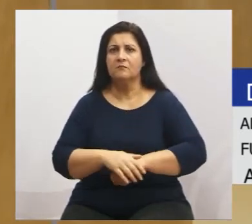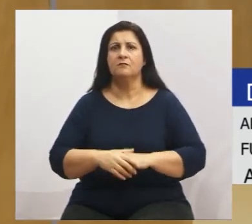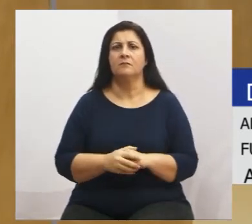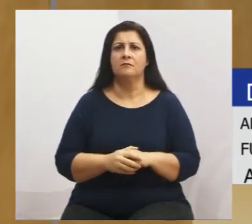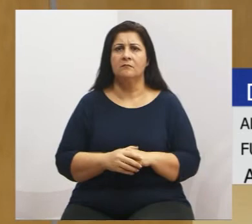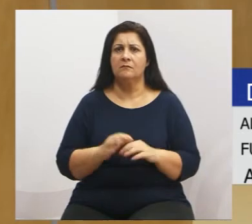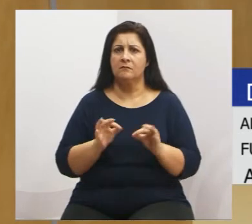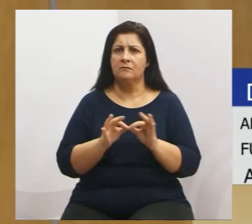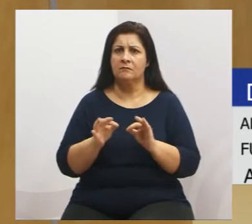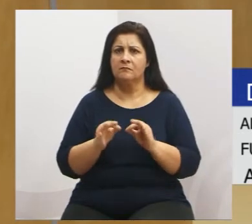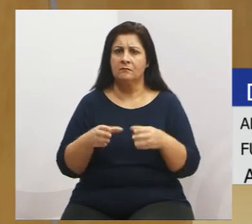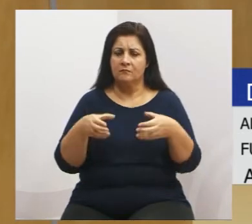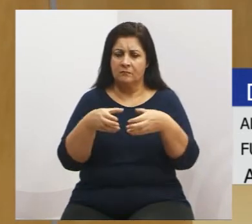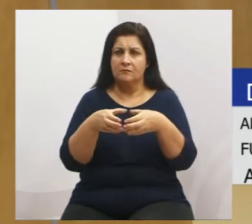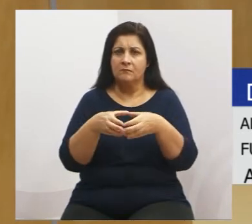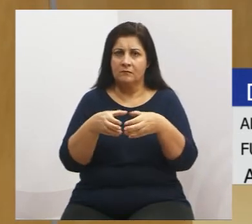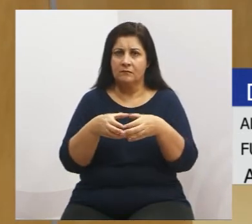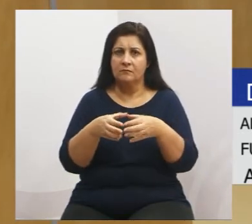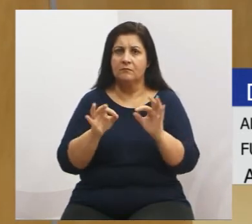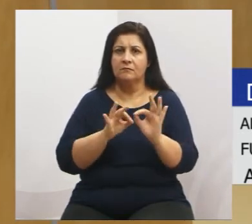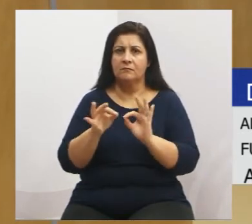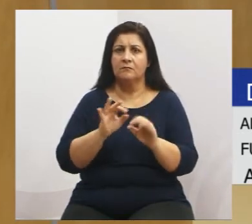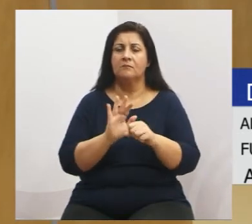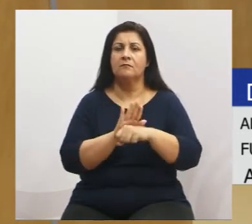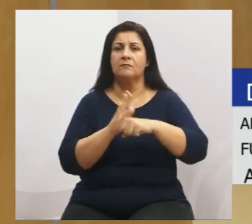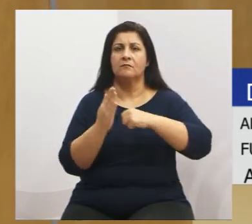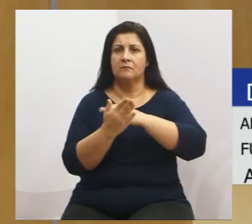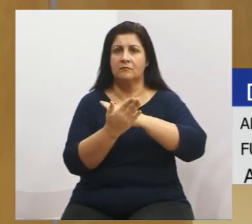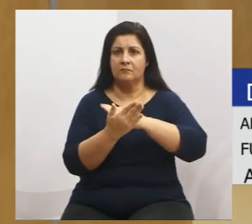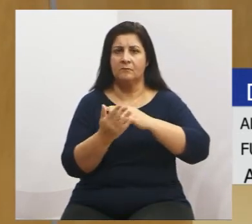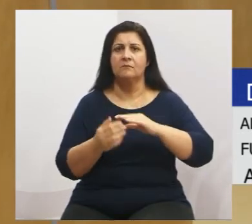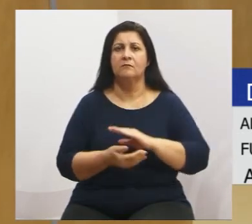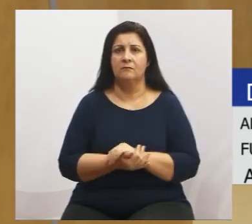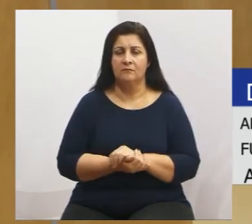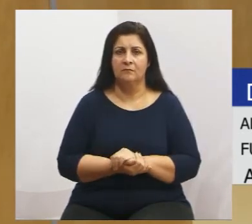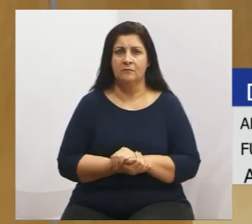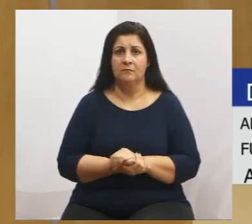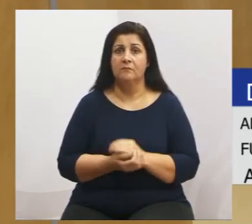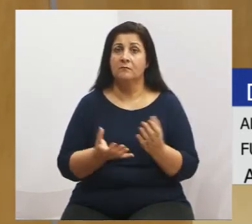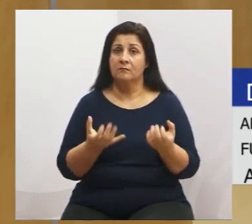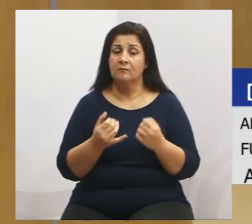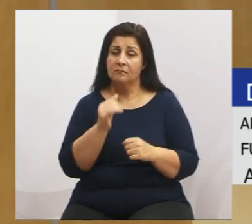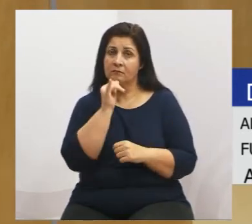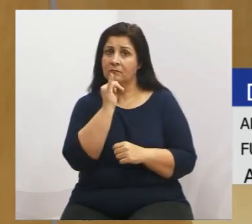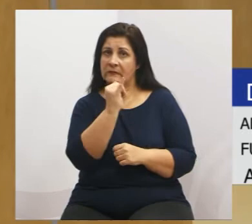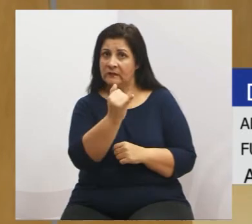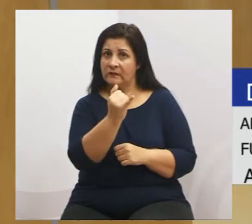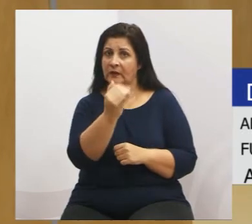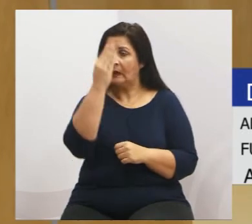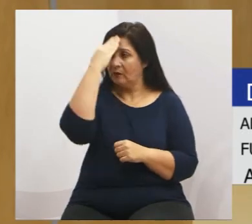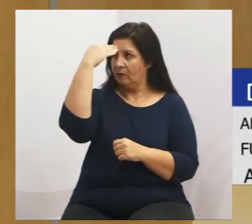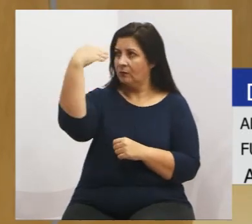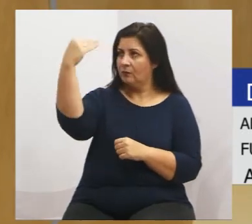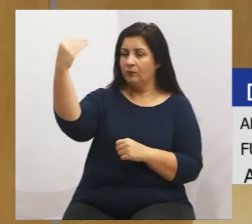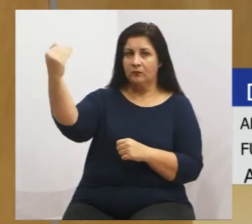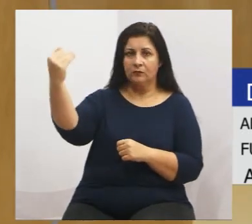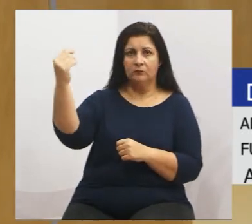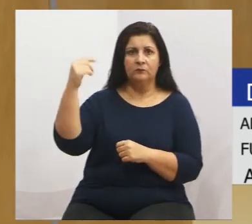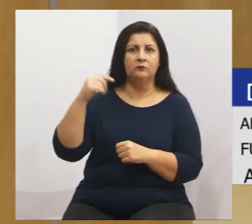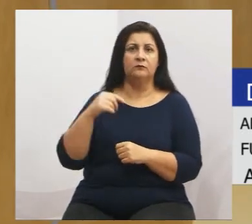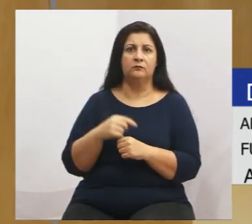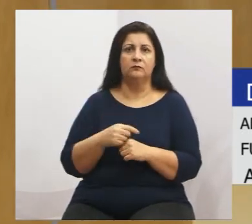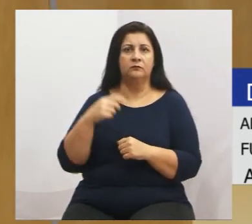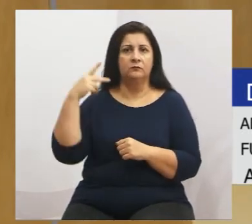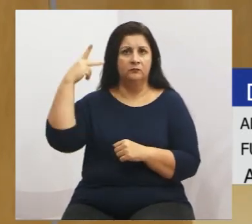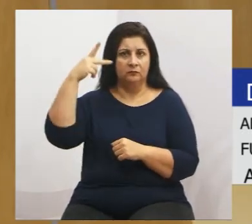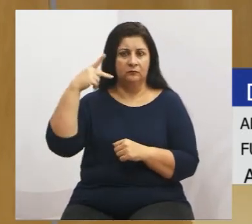criar associações e fazer esses bairros. Então eu quero aqui registrar, né, essa homenagem ao Itamar Alves.